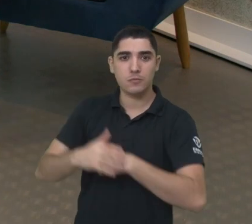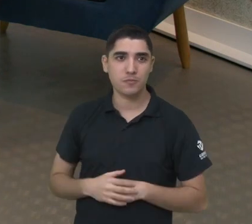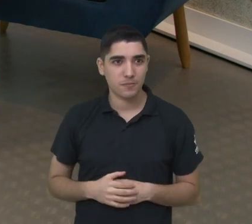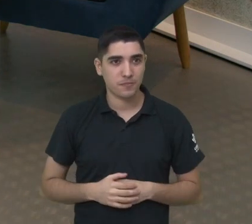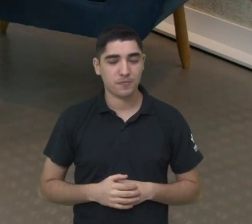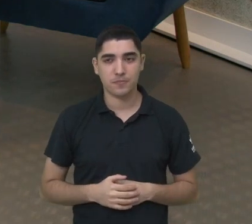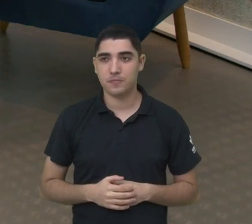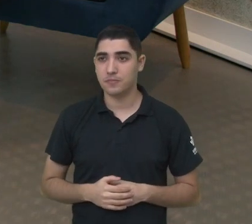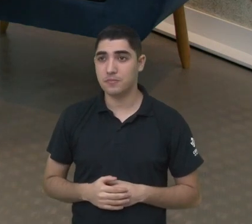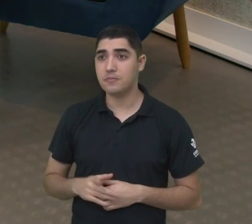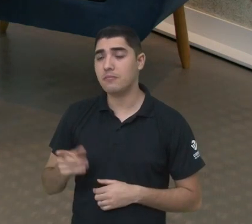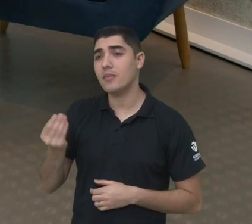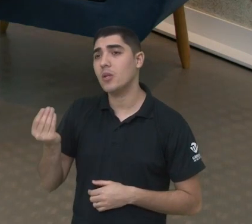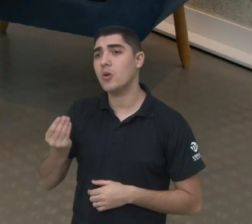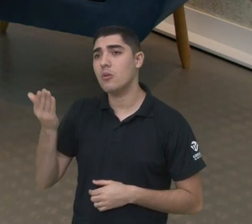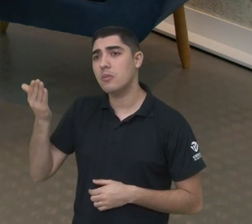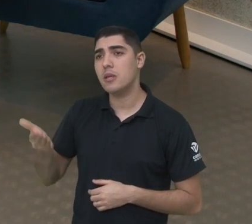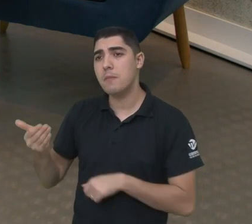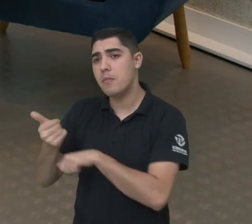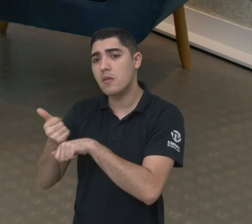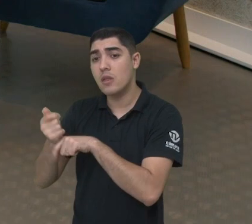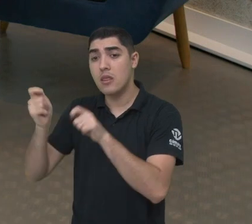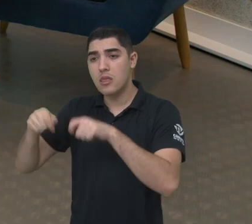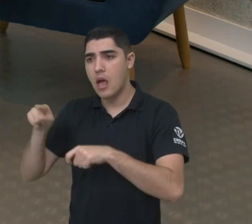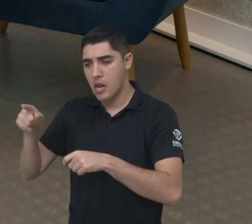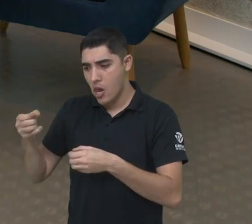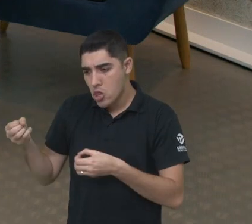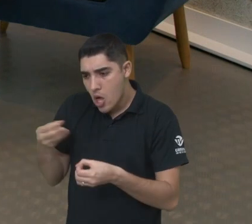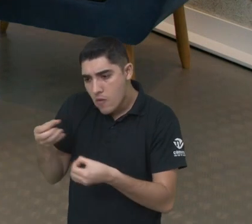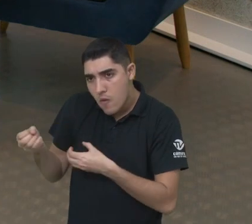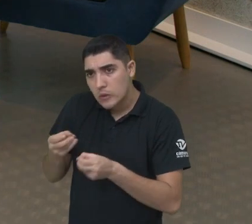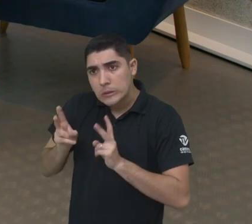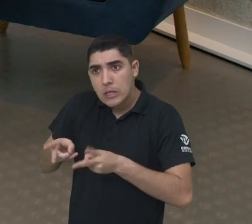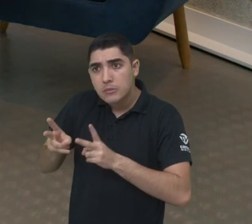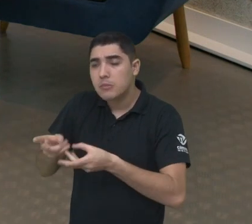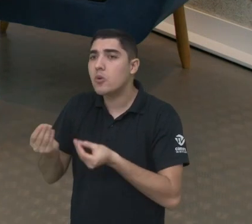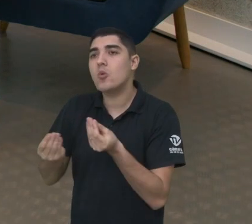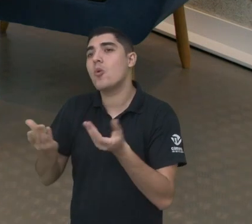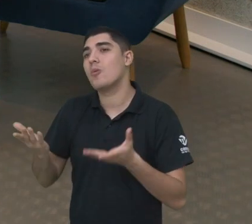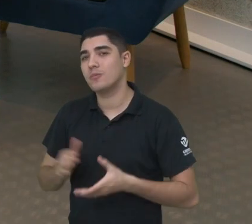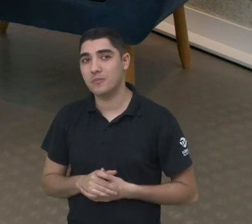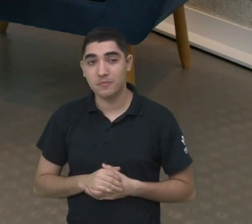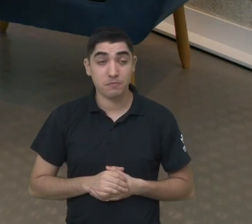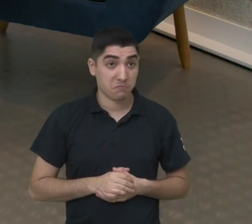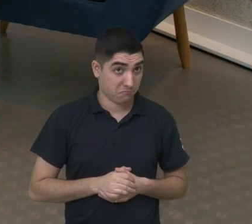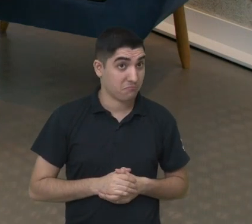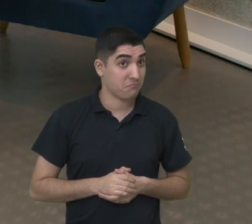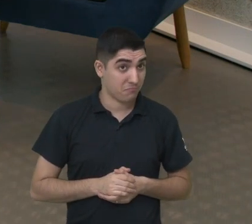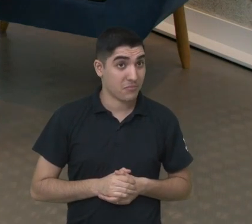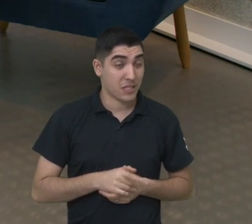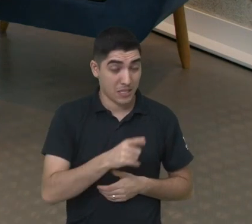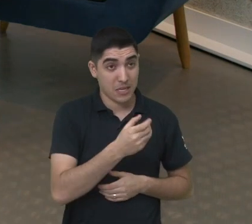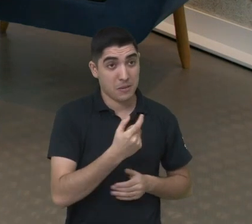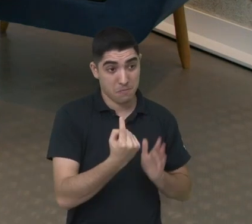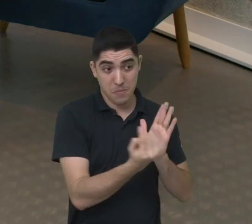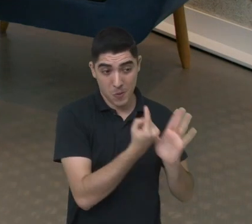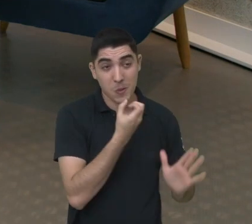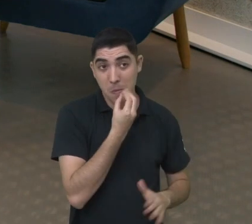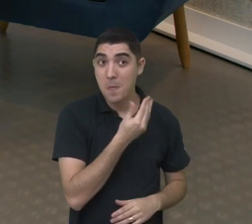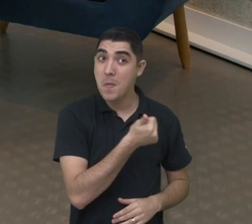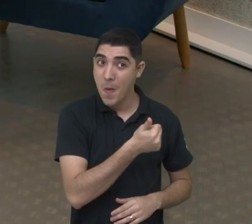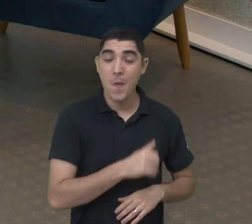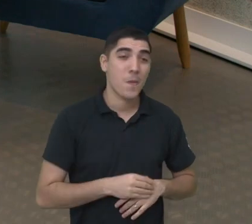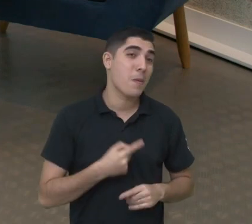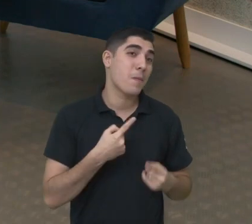perfeito. Agora, Fabiano, como que o profissional ele pode se manter atualizado na profissão? Boa pergunta, viu? Como ele pode manter atualizada